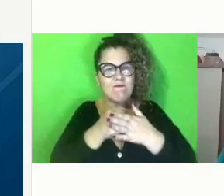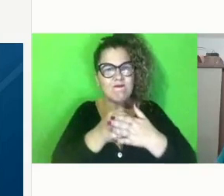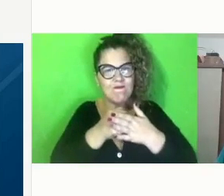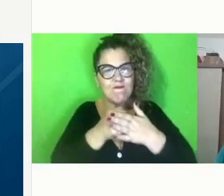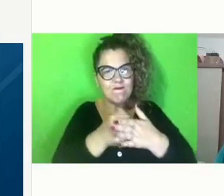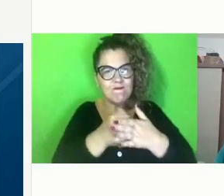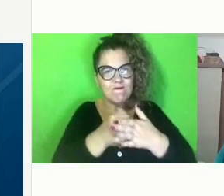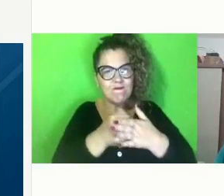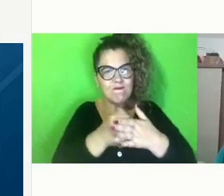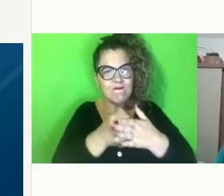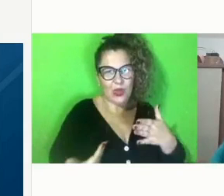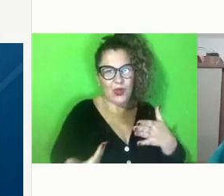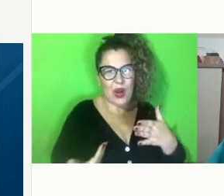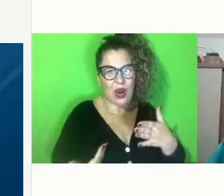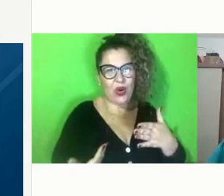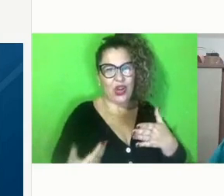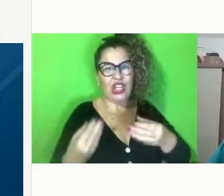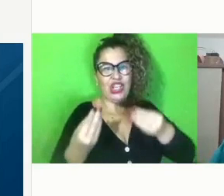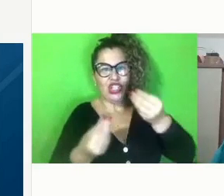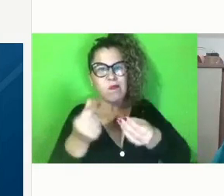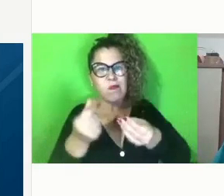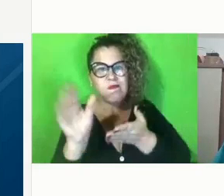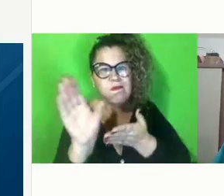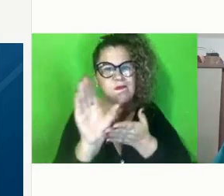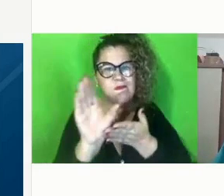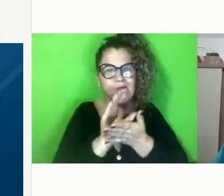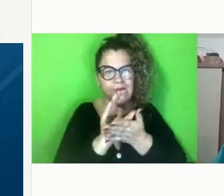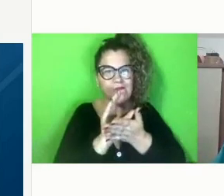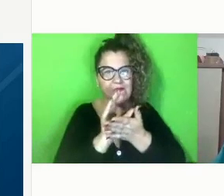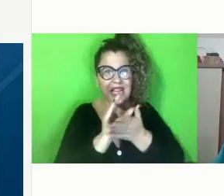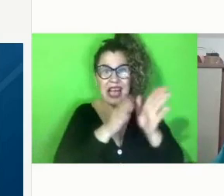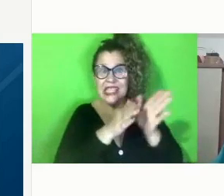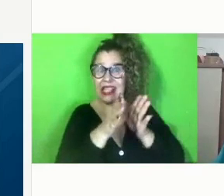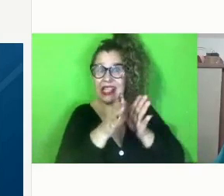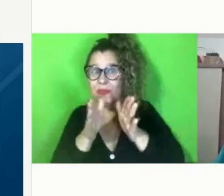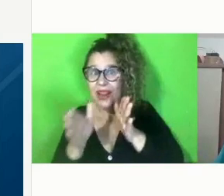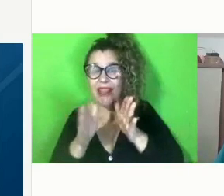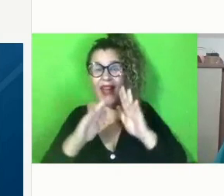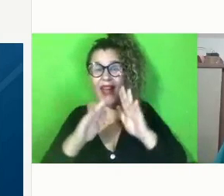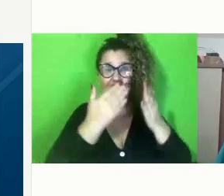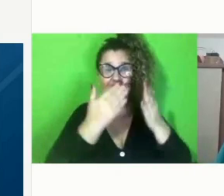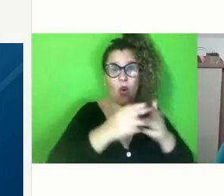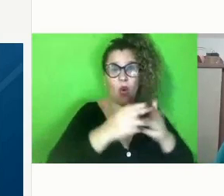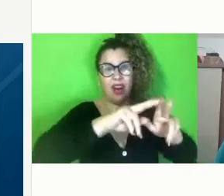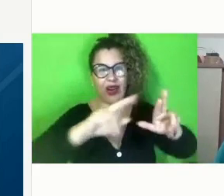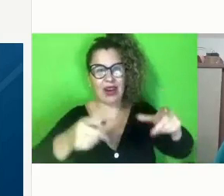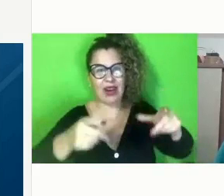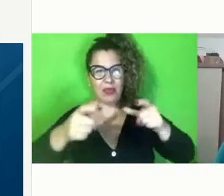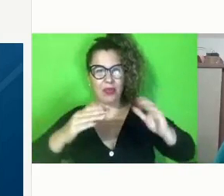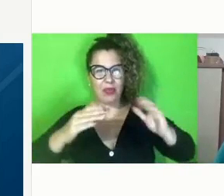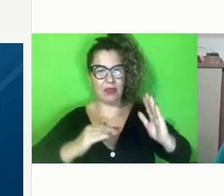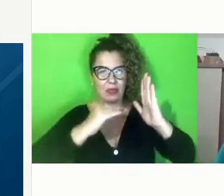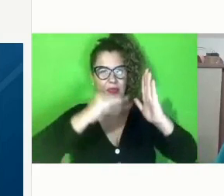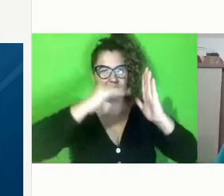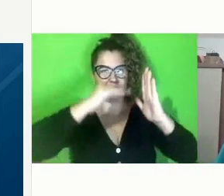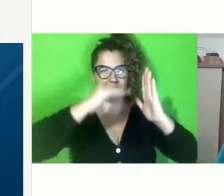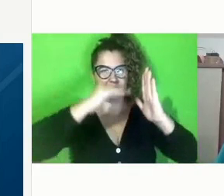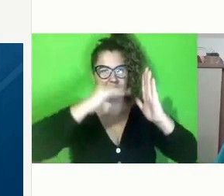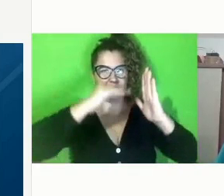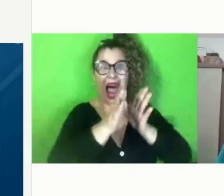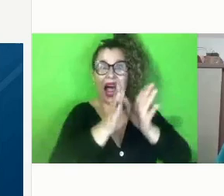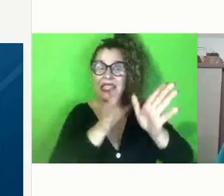em direcionar recursos para que essa acessibilidade arquitetônica pudesse acontecer. Eu me lembro também de uma determinada